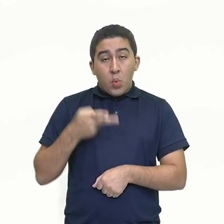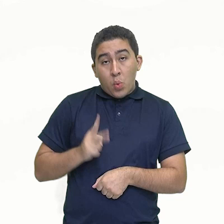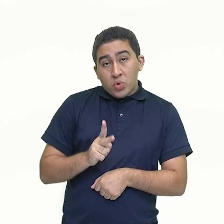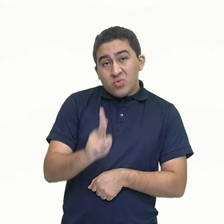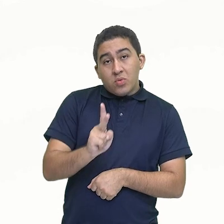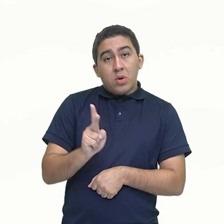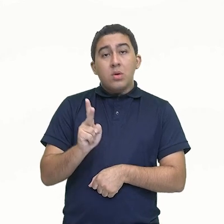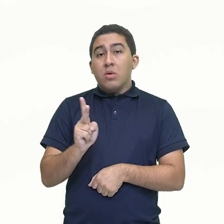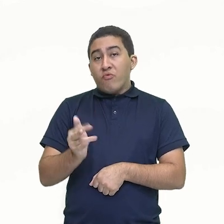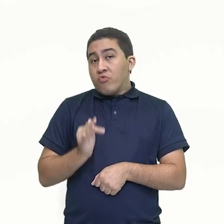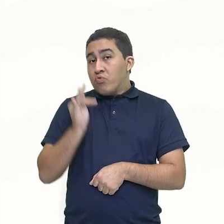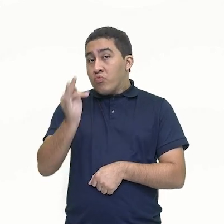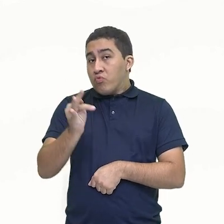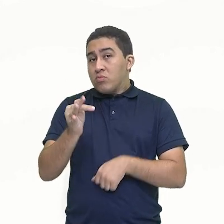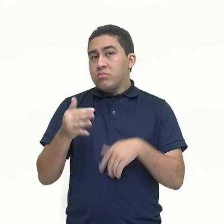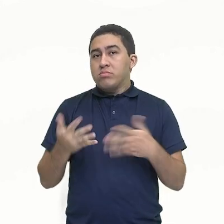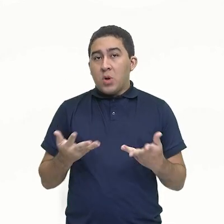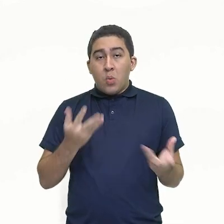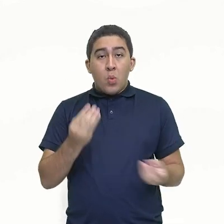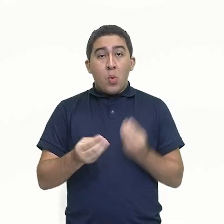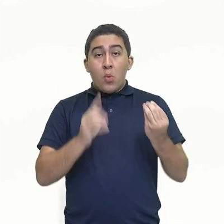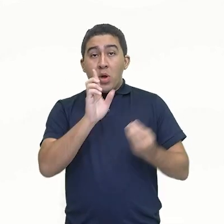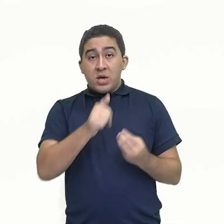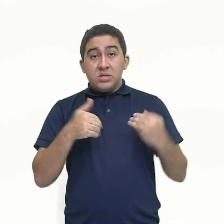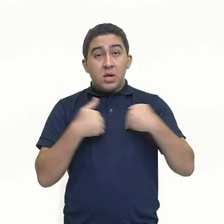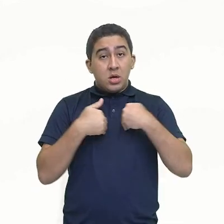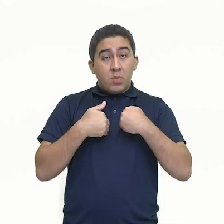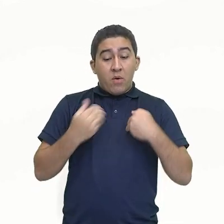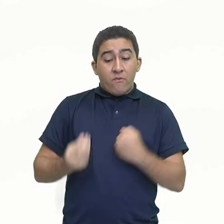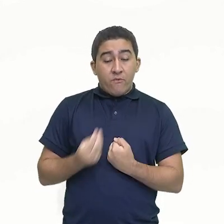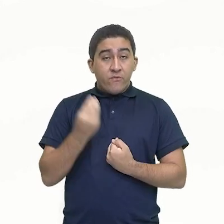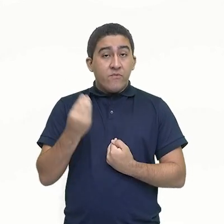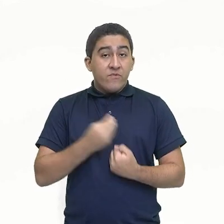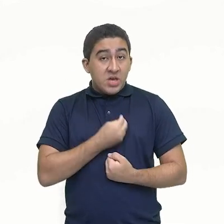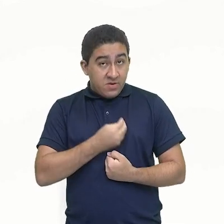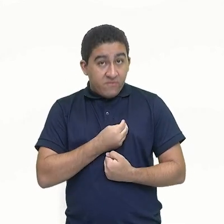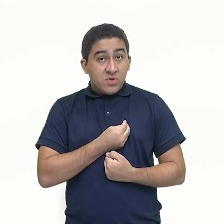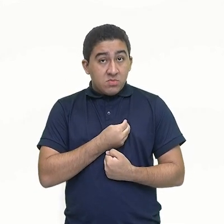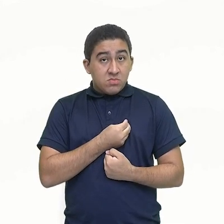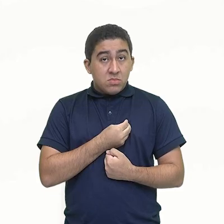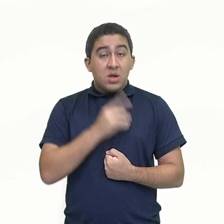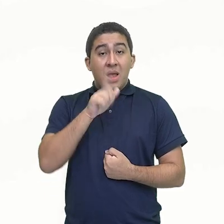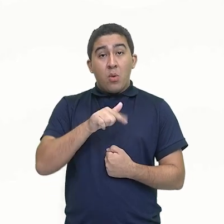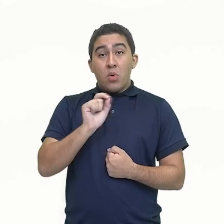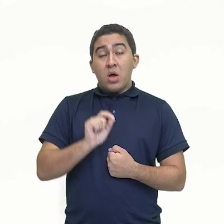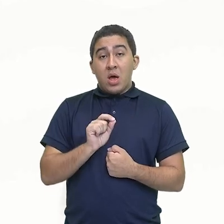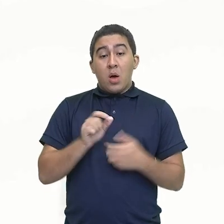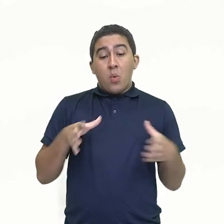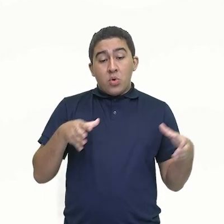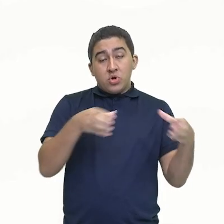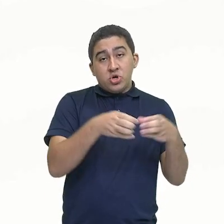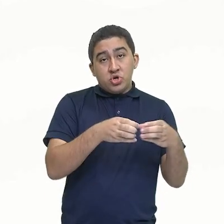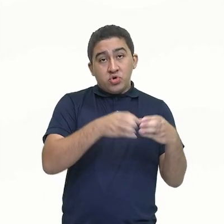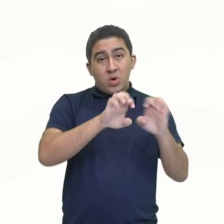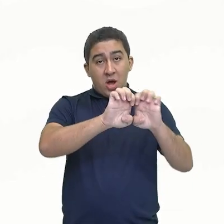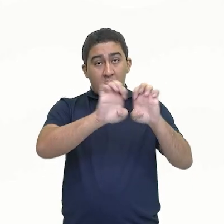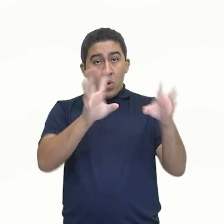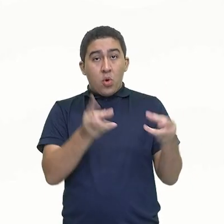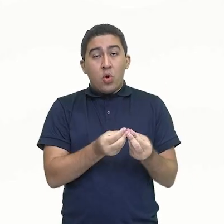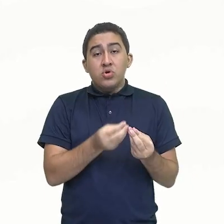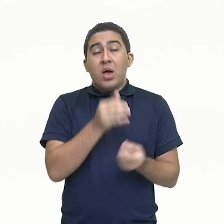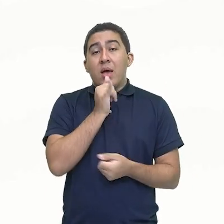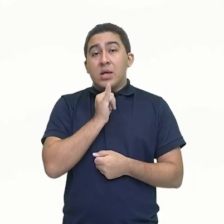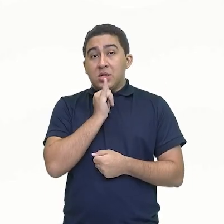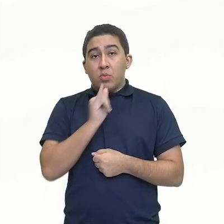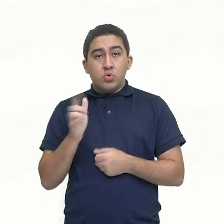Então, o modo como ele vive ali é o nicho ecológico. Então, por exemplo, o nicho